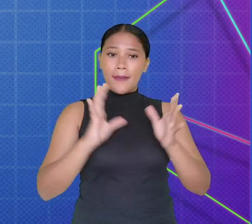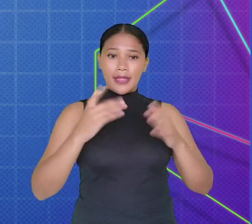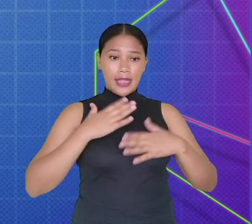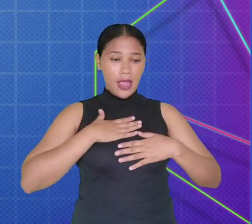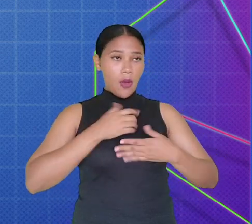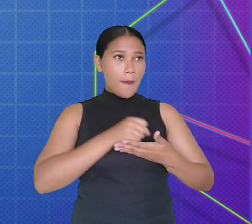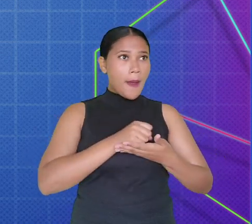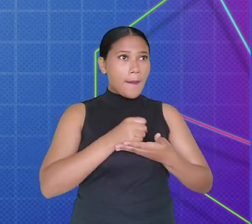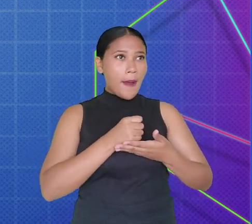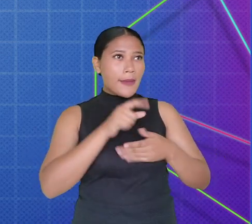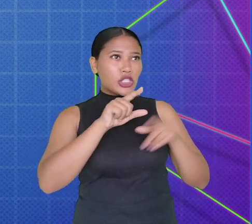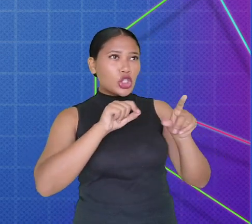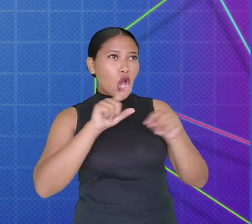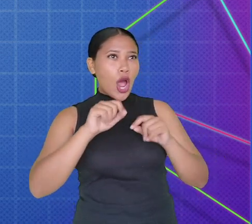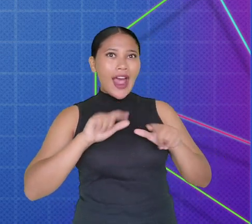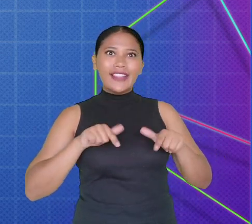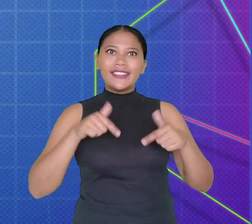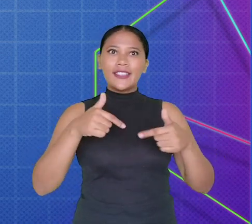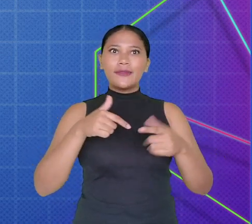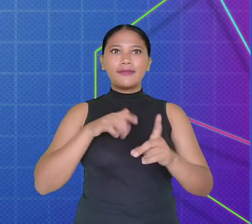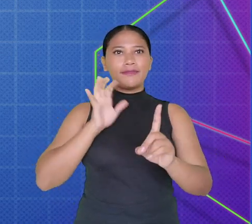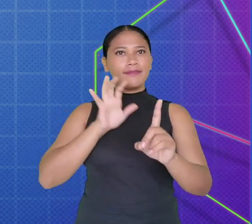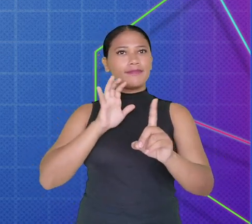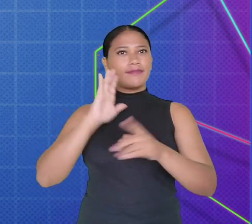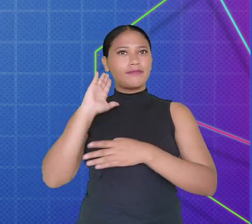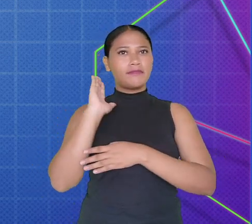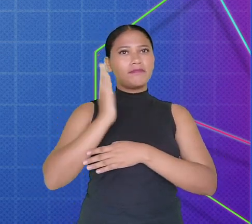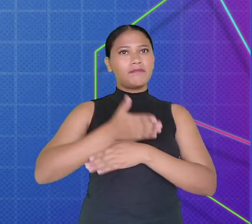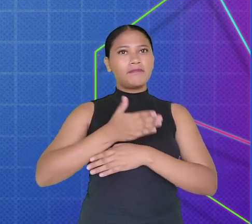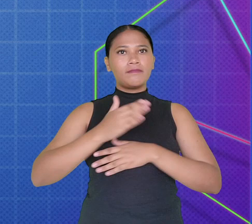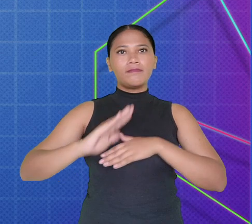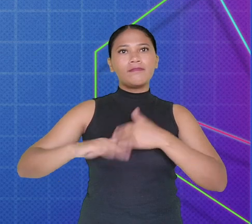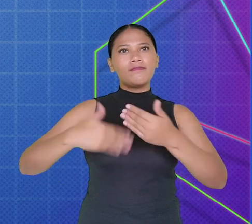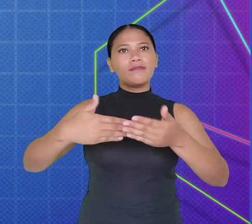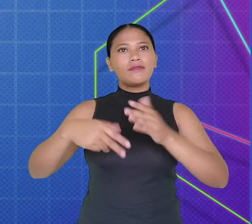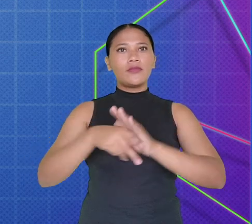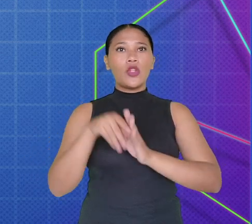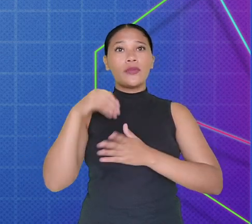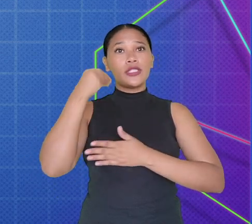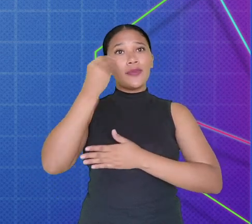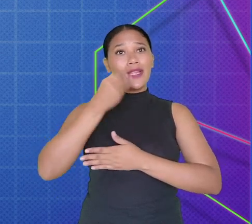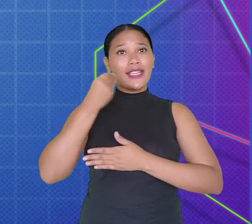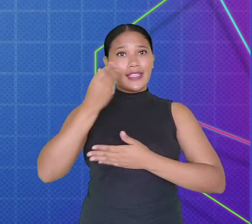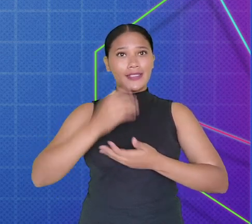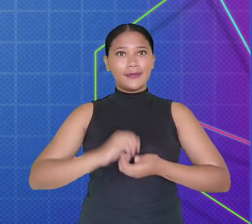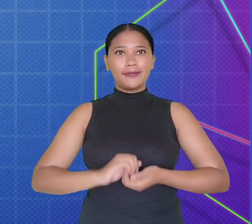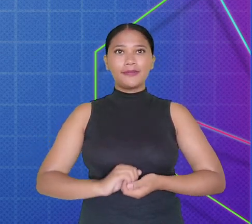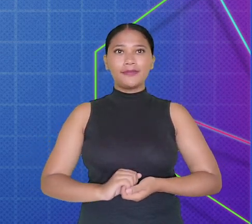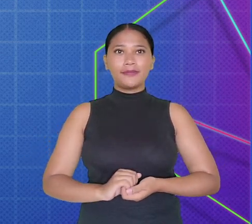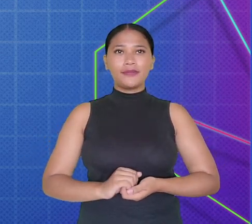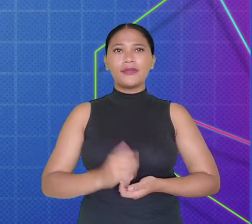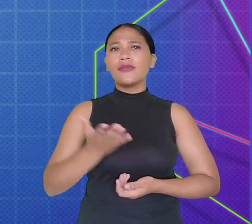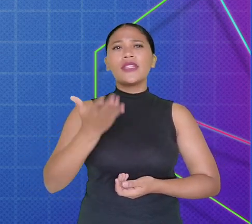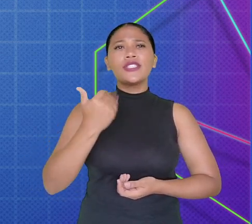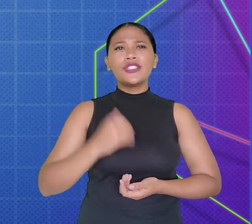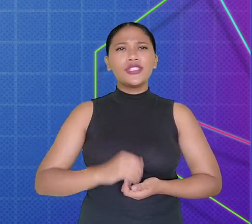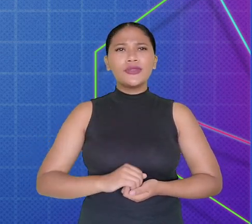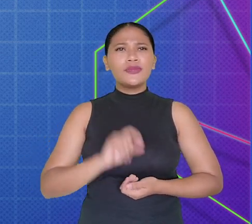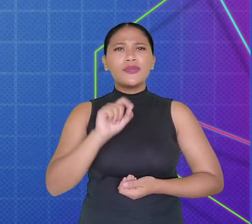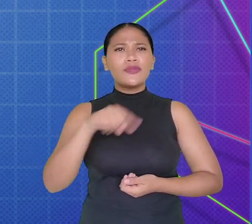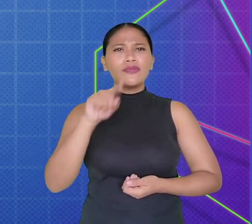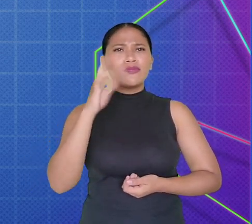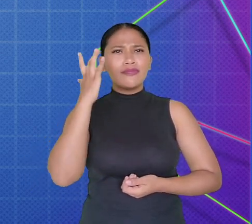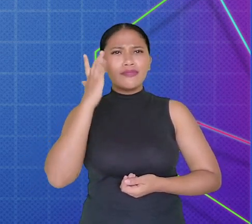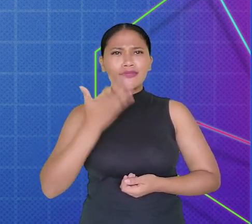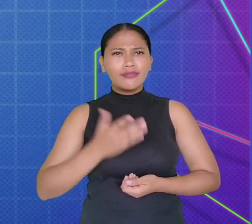permite que o jogador tenha liberdade de escolha e ação, influenciando diretamente no desenvolvimento da experiência de jogo. E aí me